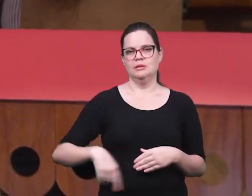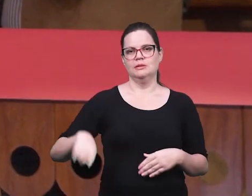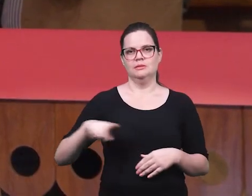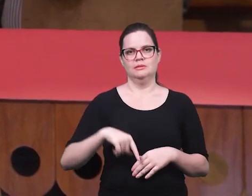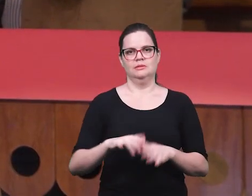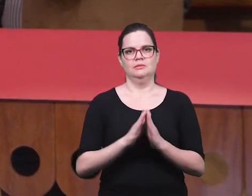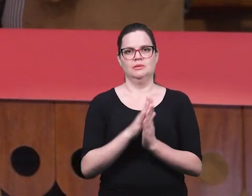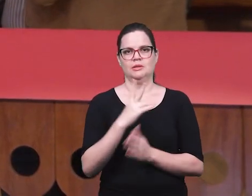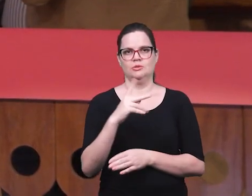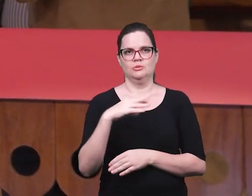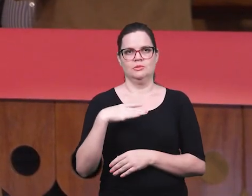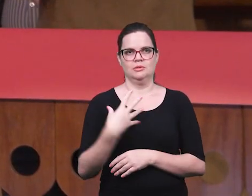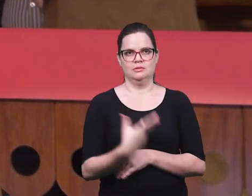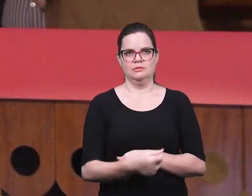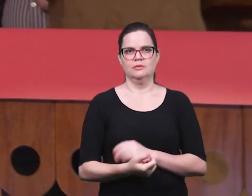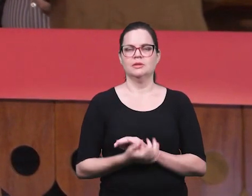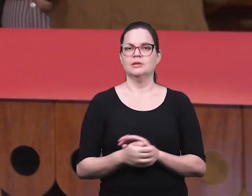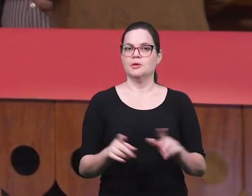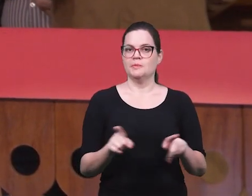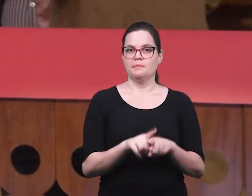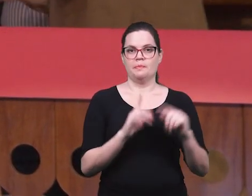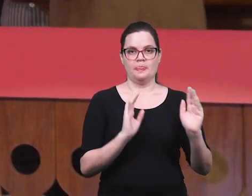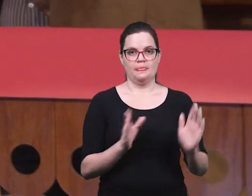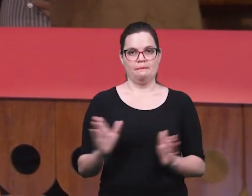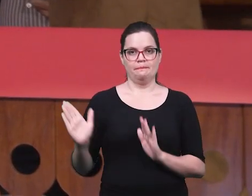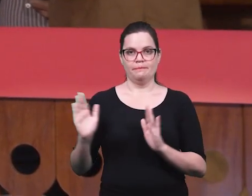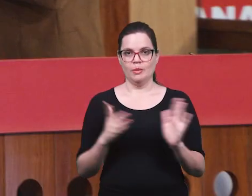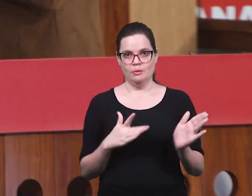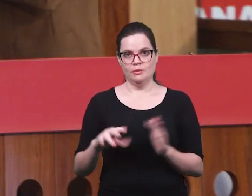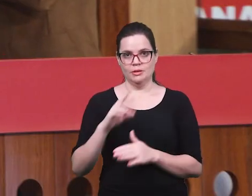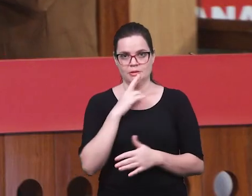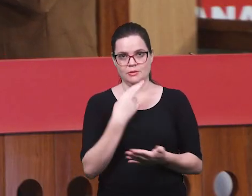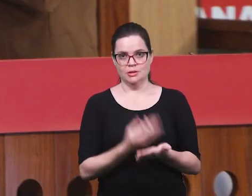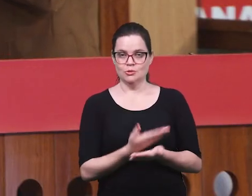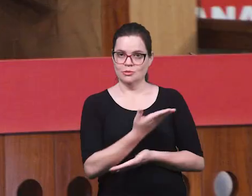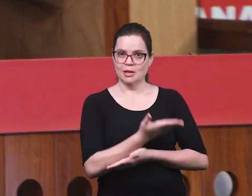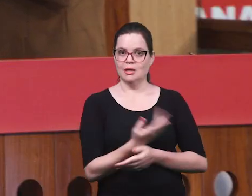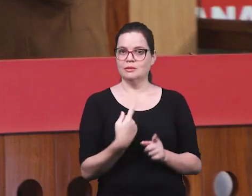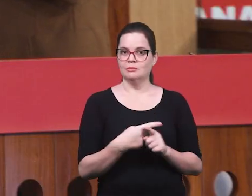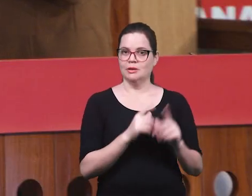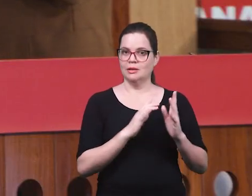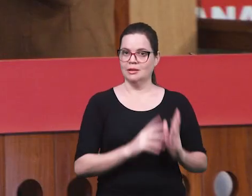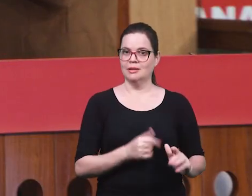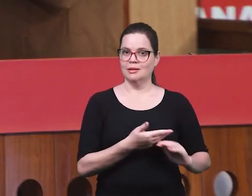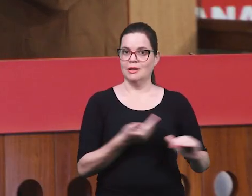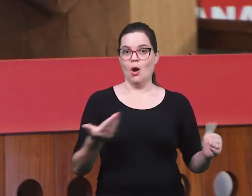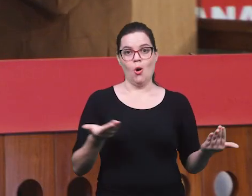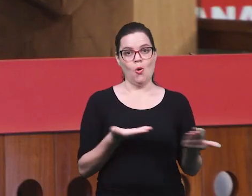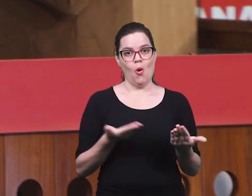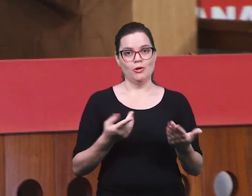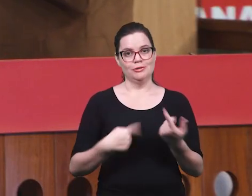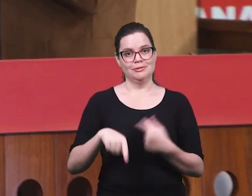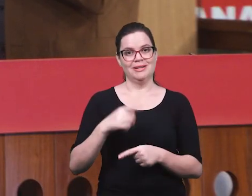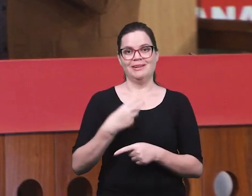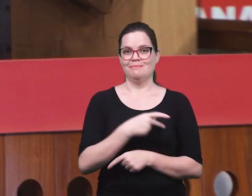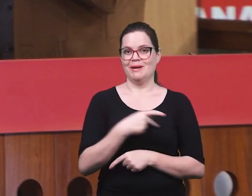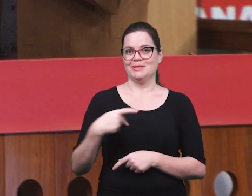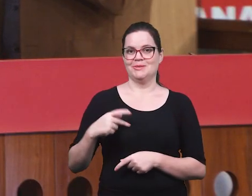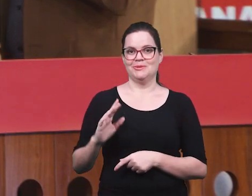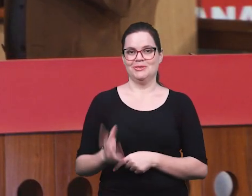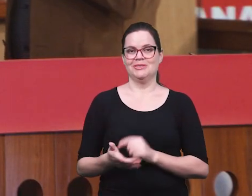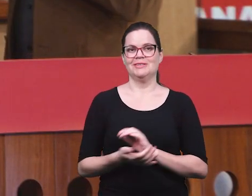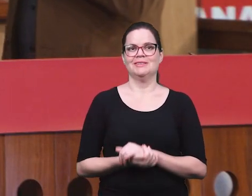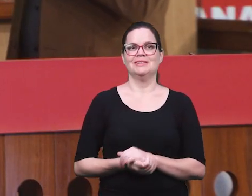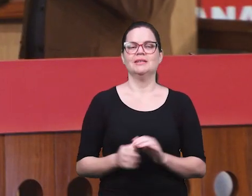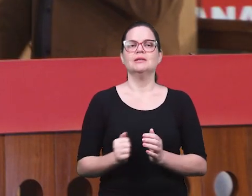teve na sua salvação e o processo deu resultado, porque foi em santificação. Hoje é um pastor. Glória a Deus. Louvado seja o nome do